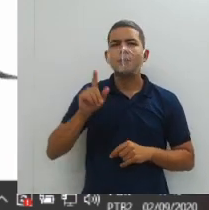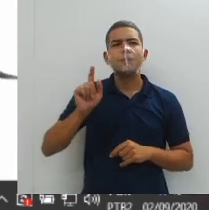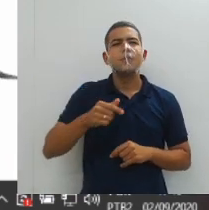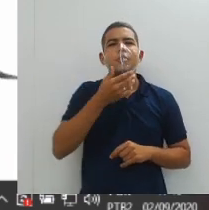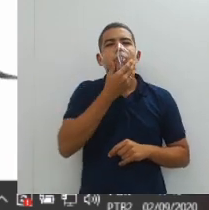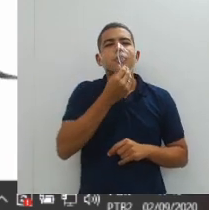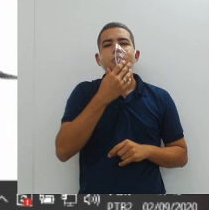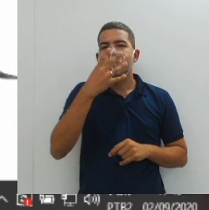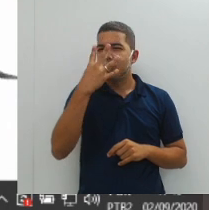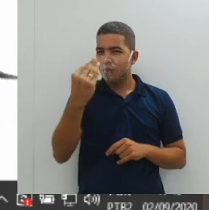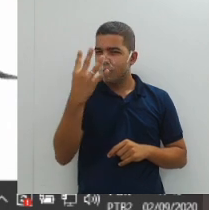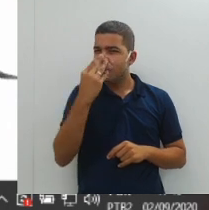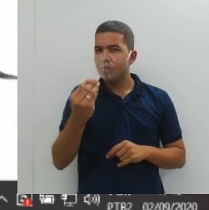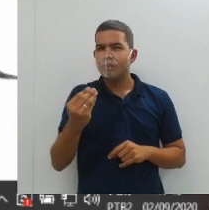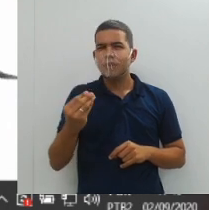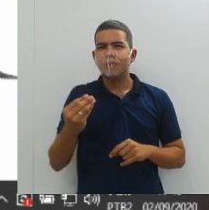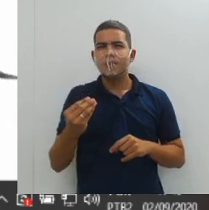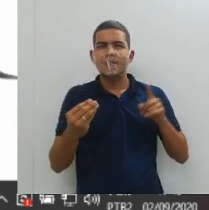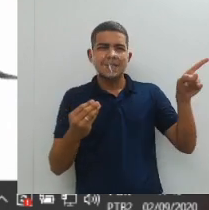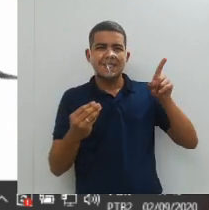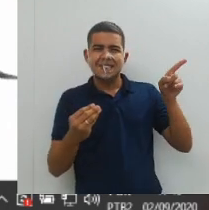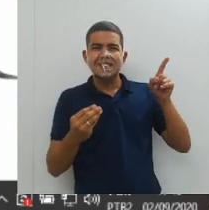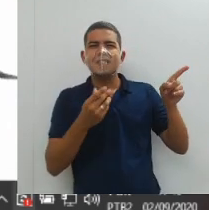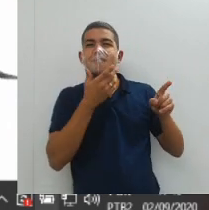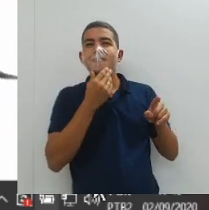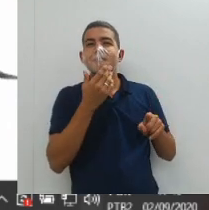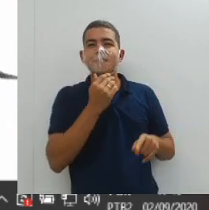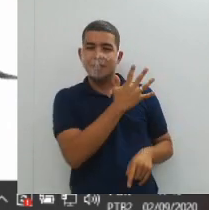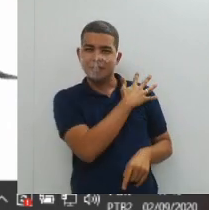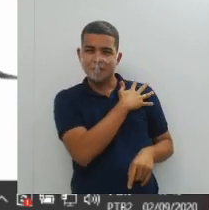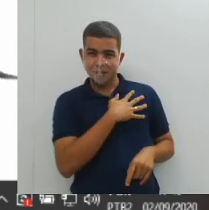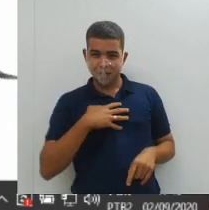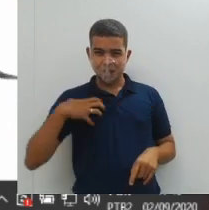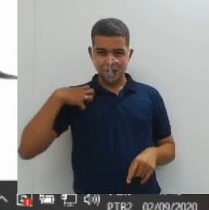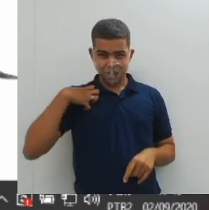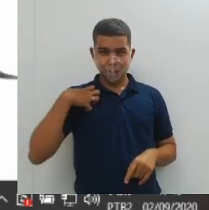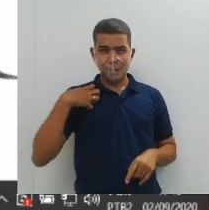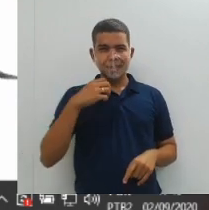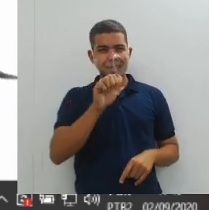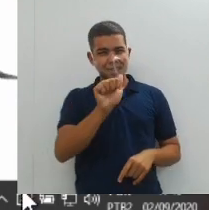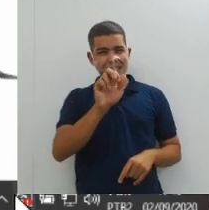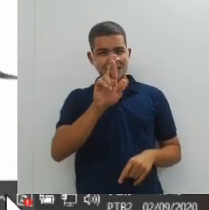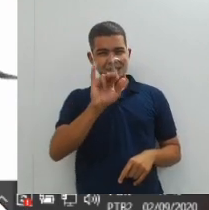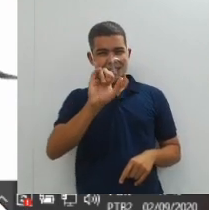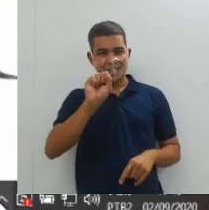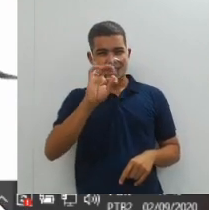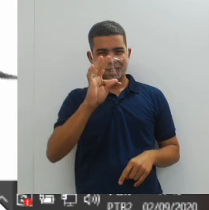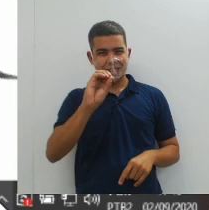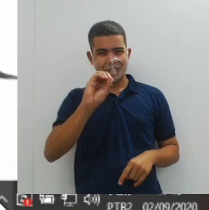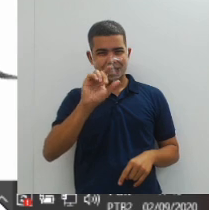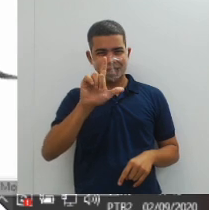ele discordava de Aristóteles, gente. Ele discordava quando Aristóteles dizia